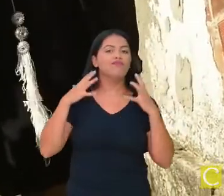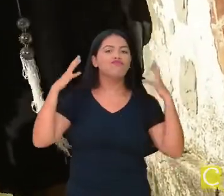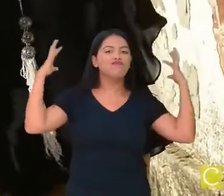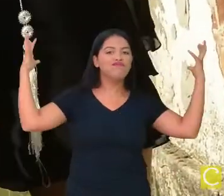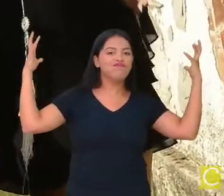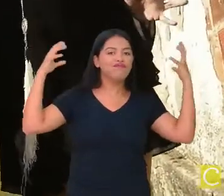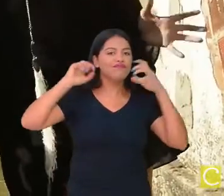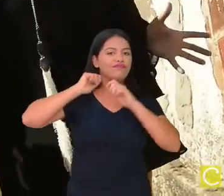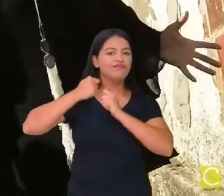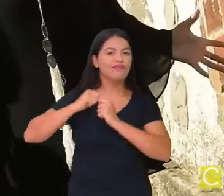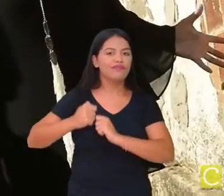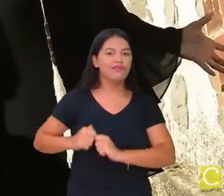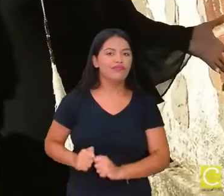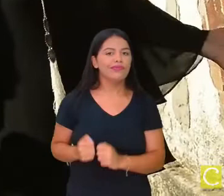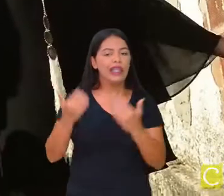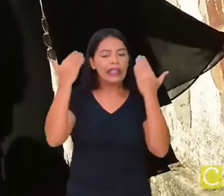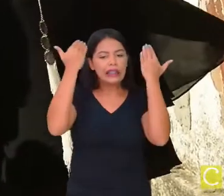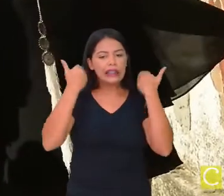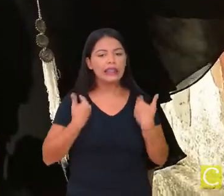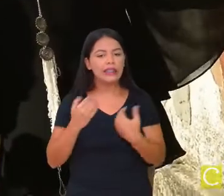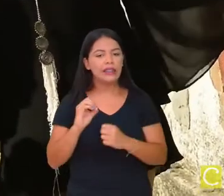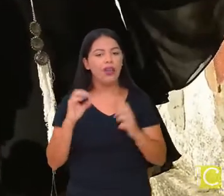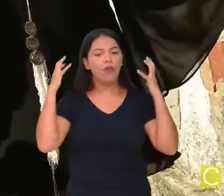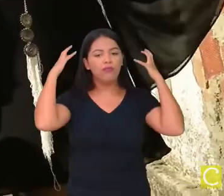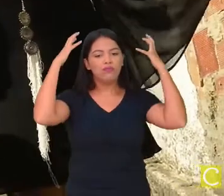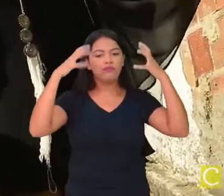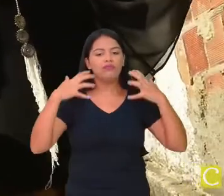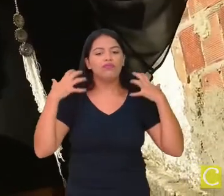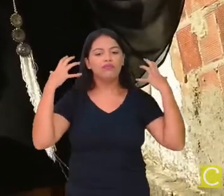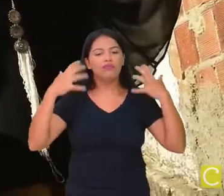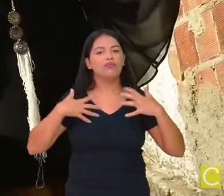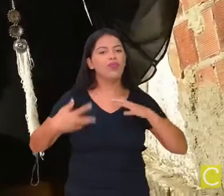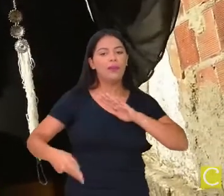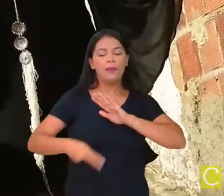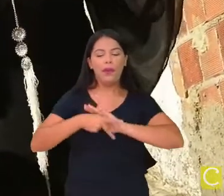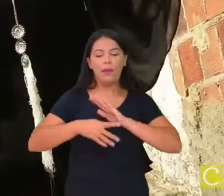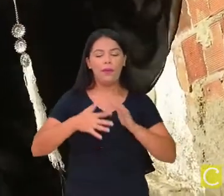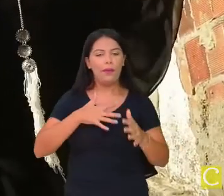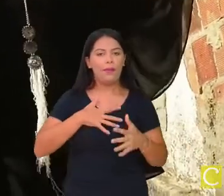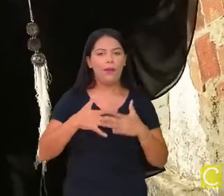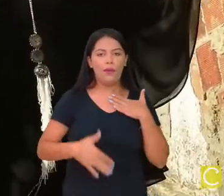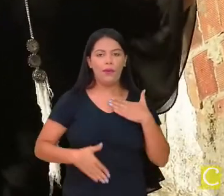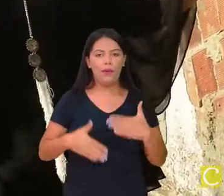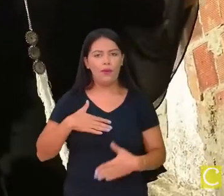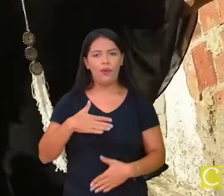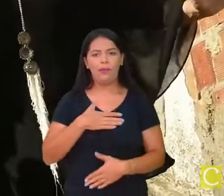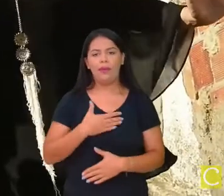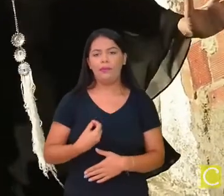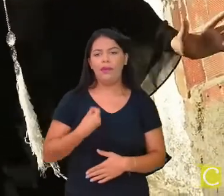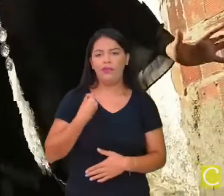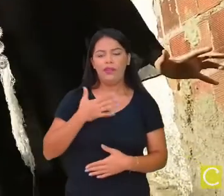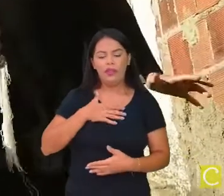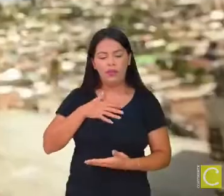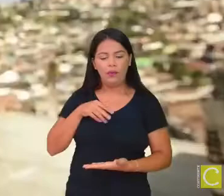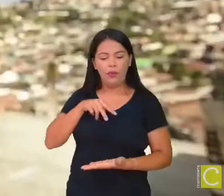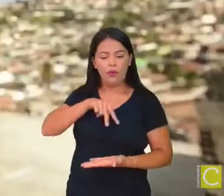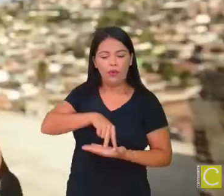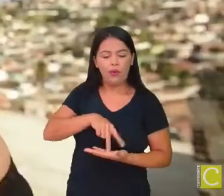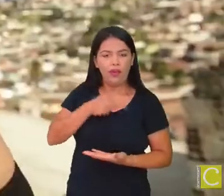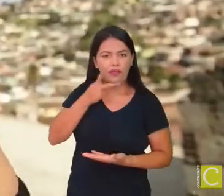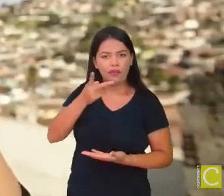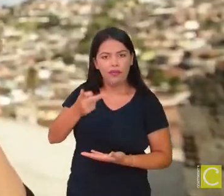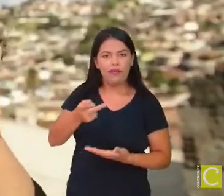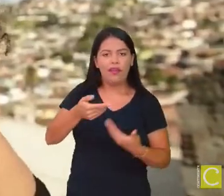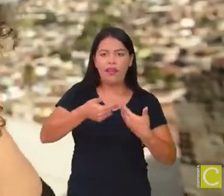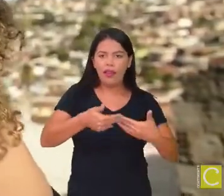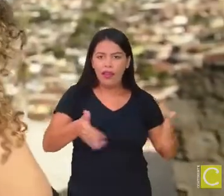dread, lisa ou cacheada. Sou senhora do meu corpo, da minha vida, do meu lugar de fala. Abre